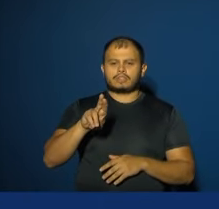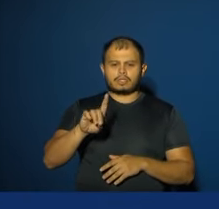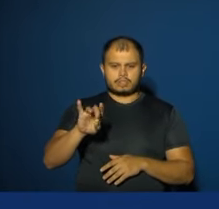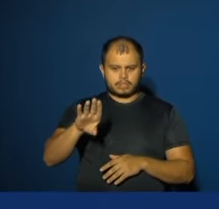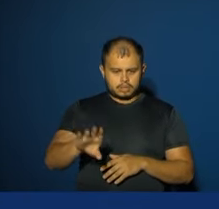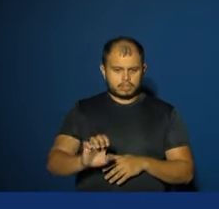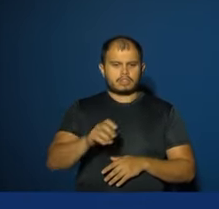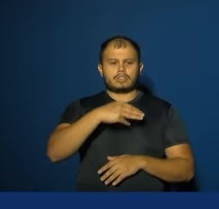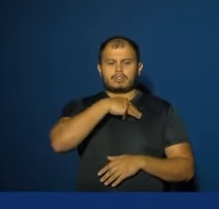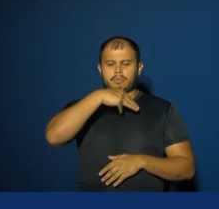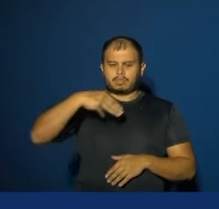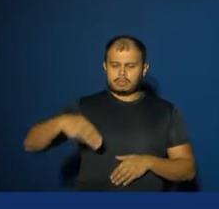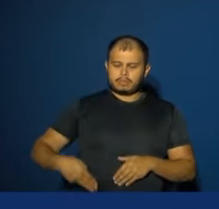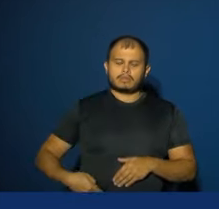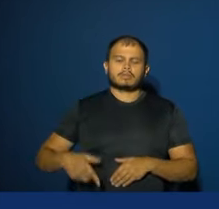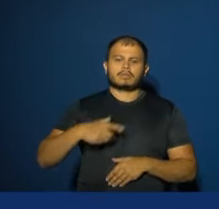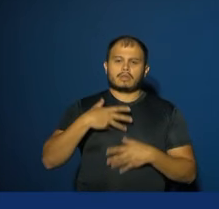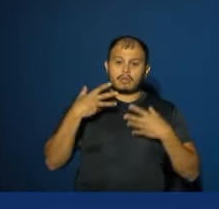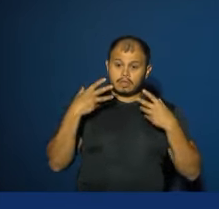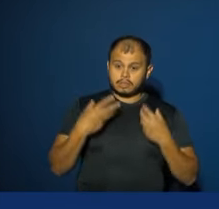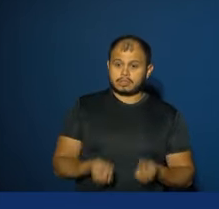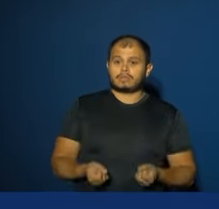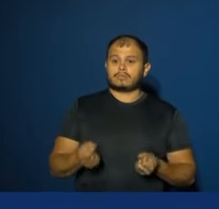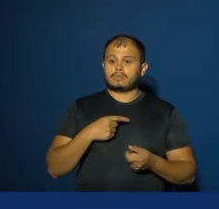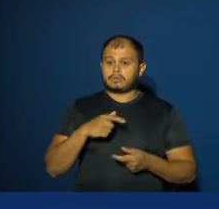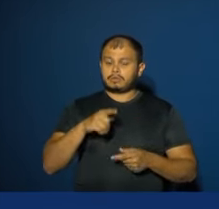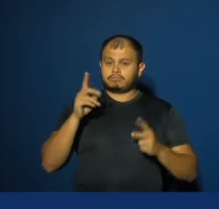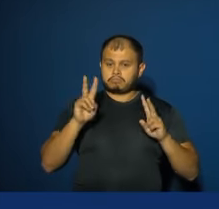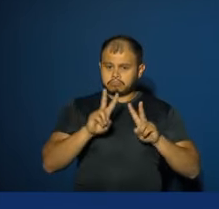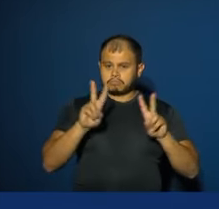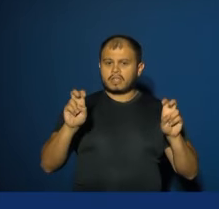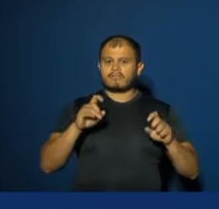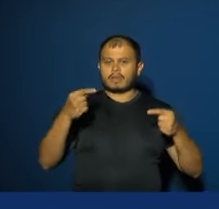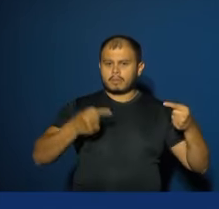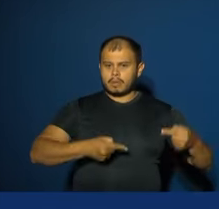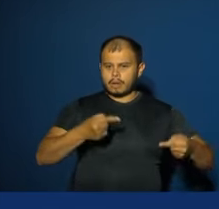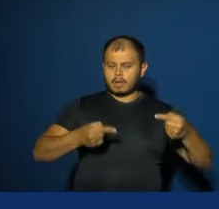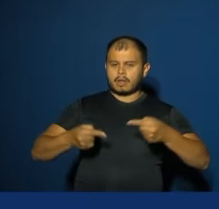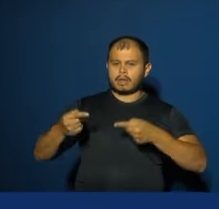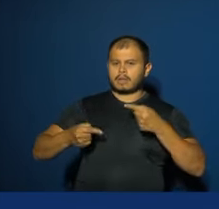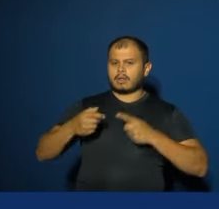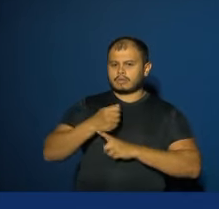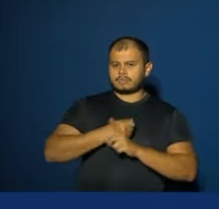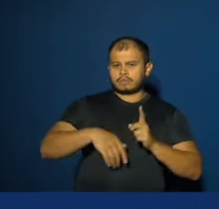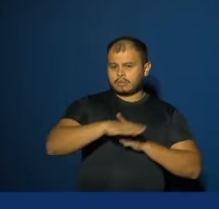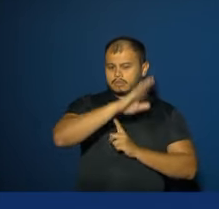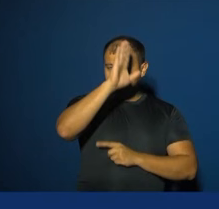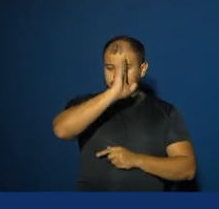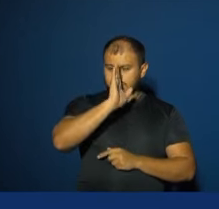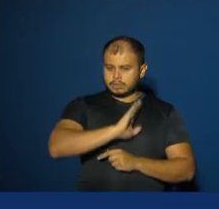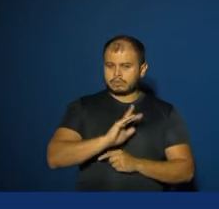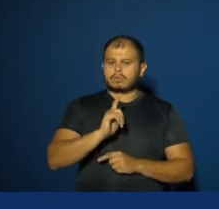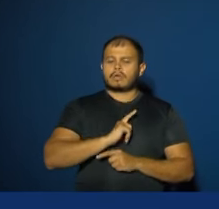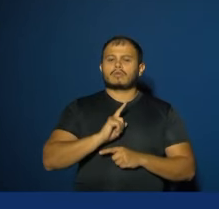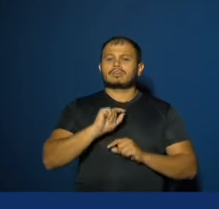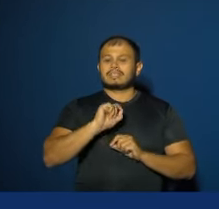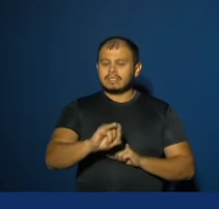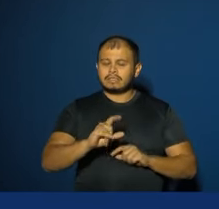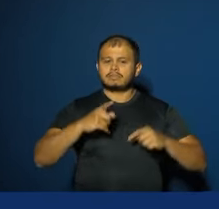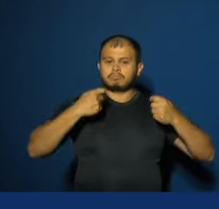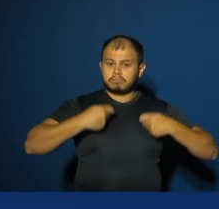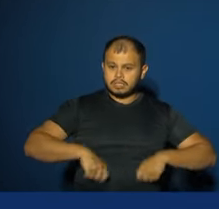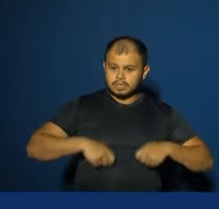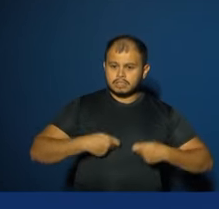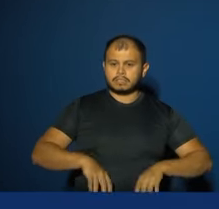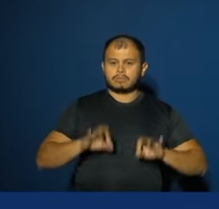que empunhou essa bandeira e vai discutir com a sociedade brasileira a real necessidade de nós